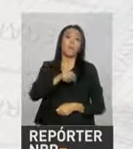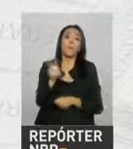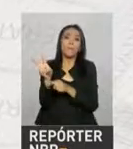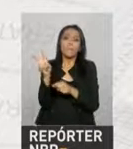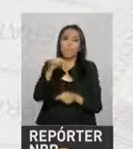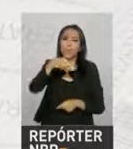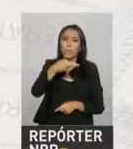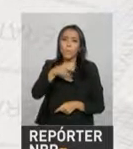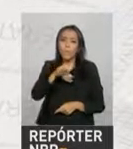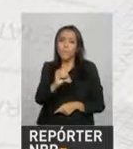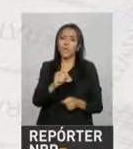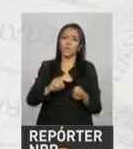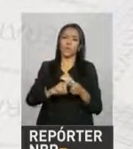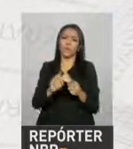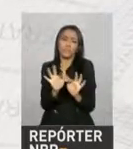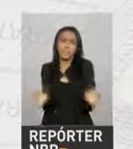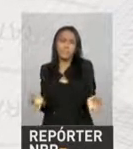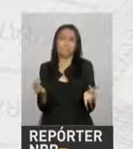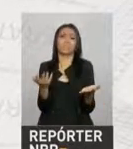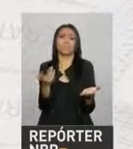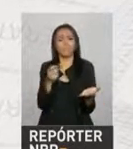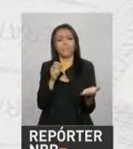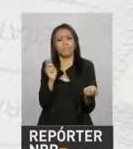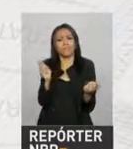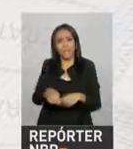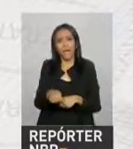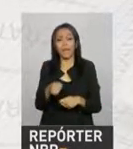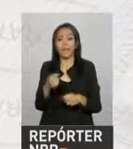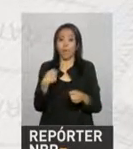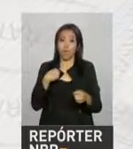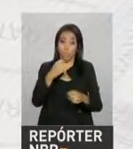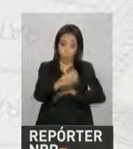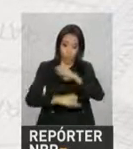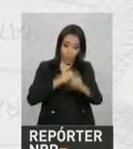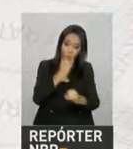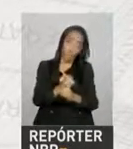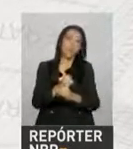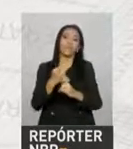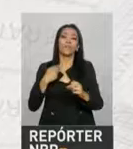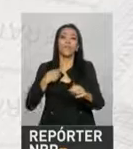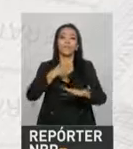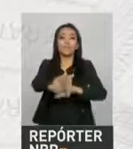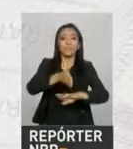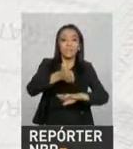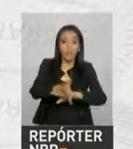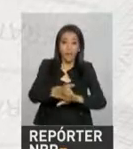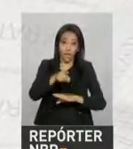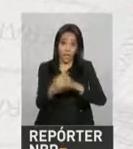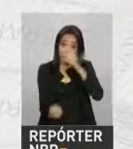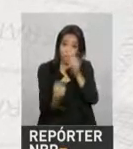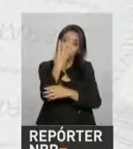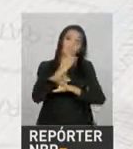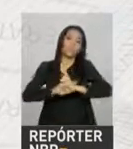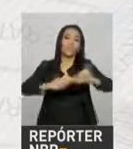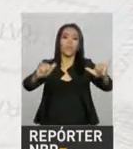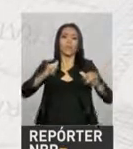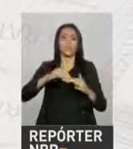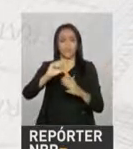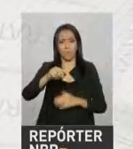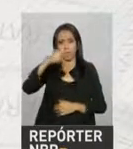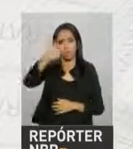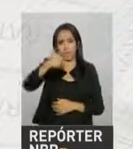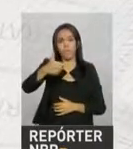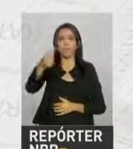e médio empreendedor vai ganhar um portal de relacionamento exclusivo na internet o lançamento está previsto para o primeiro